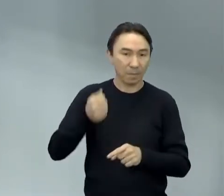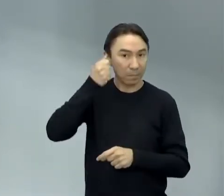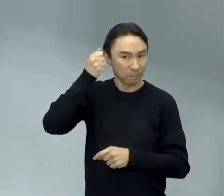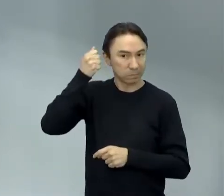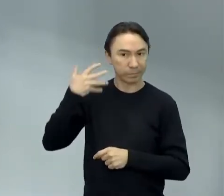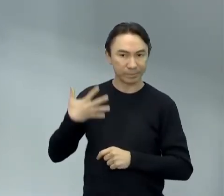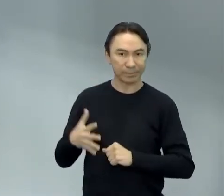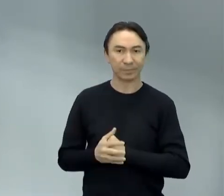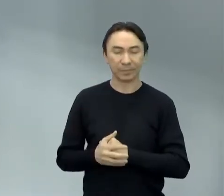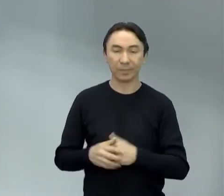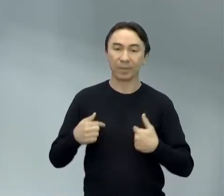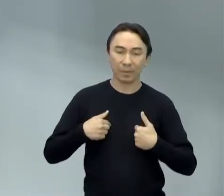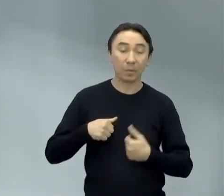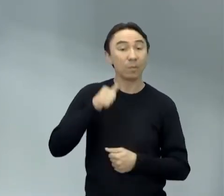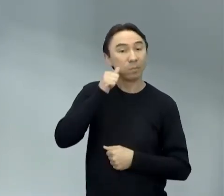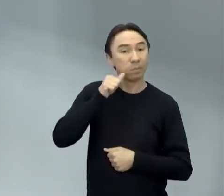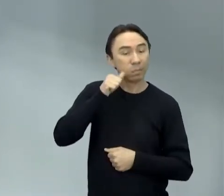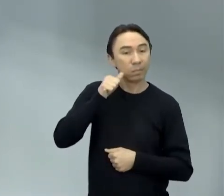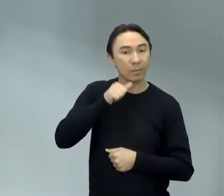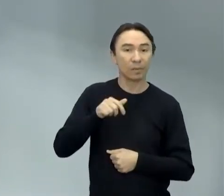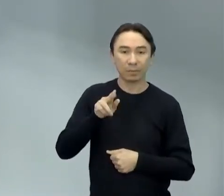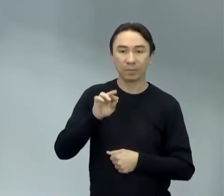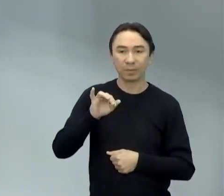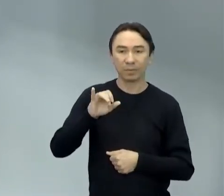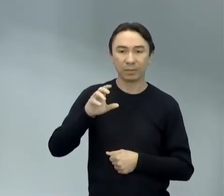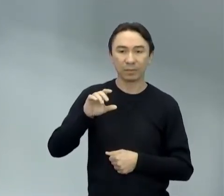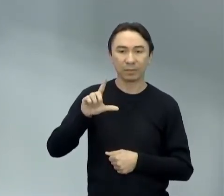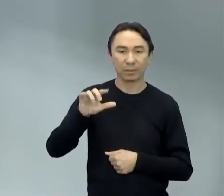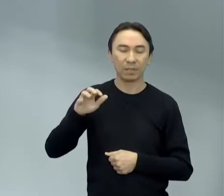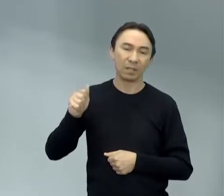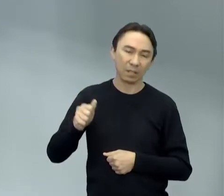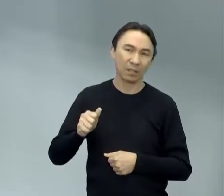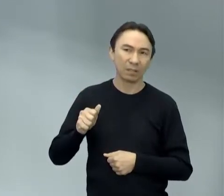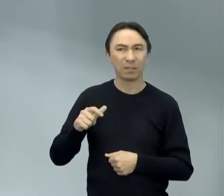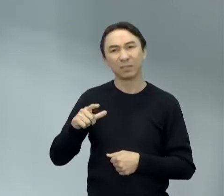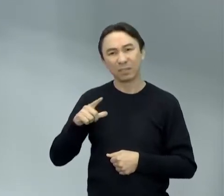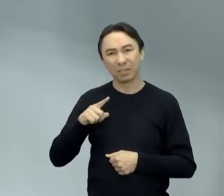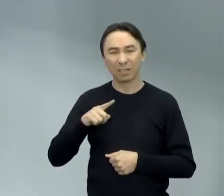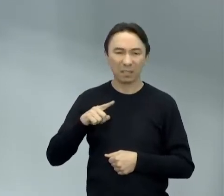sou a professora Priscila, eu tenho, né, mais ou menos aí